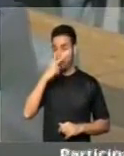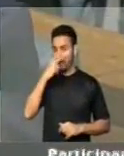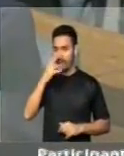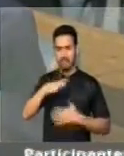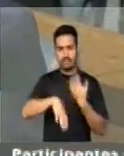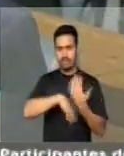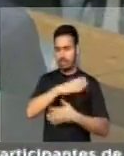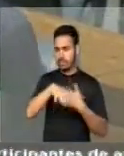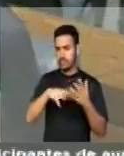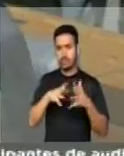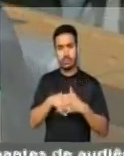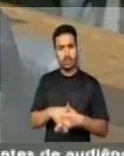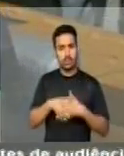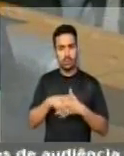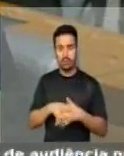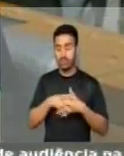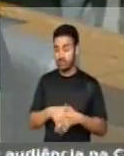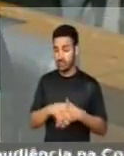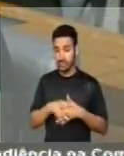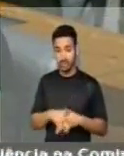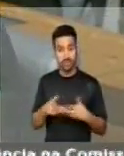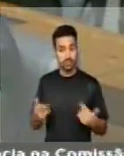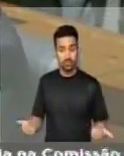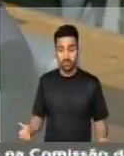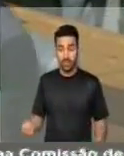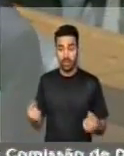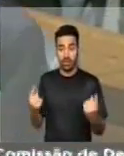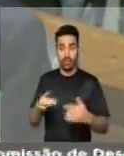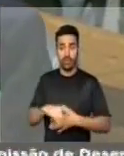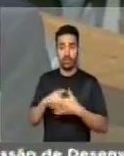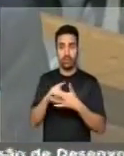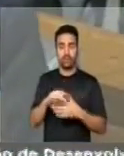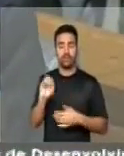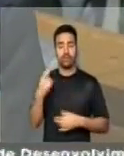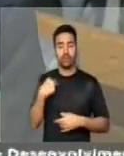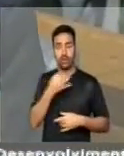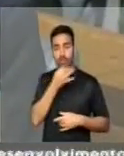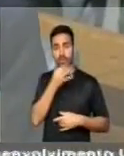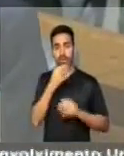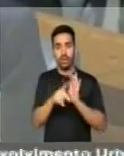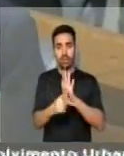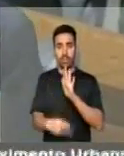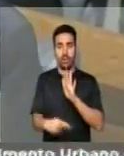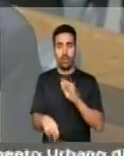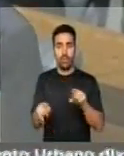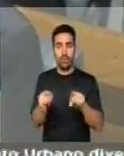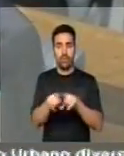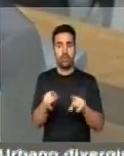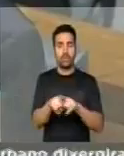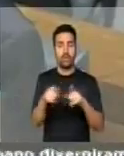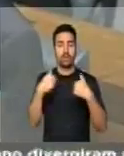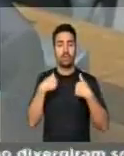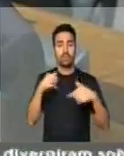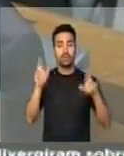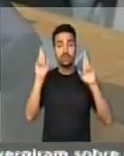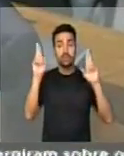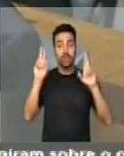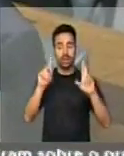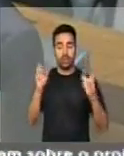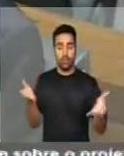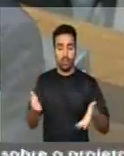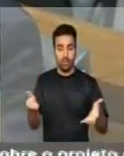Babel pela falta de liderança e direcionamento desta casa. Espero que no dia de